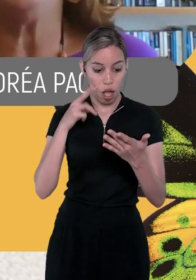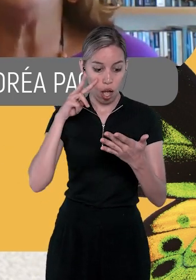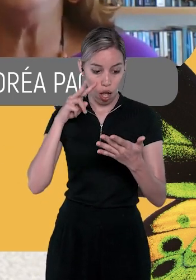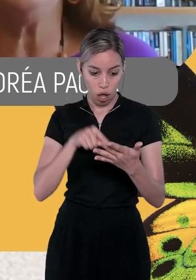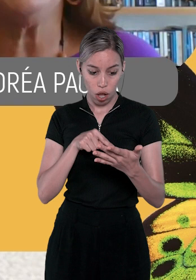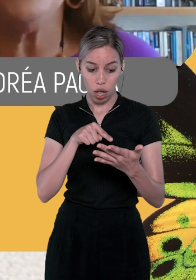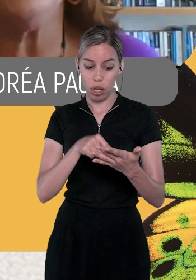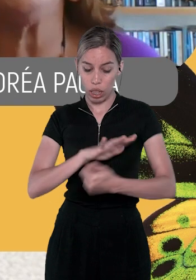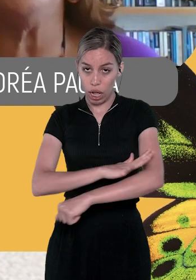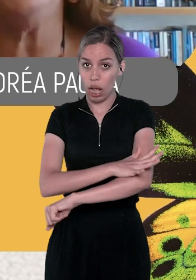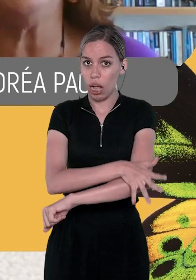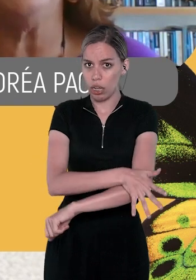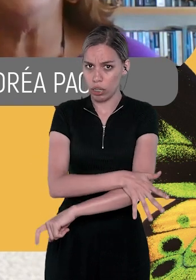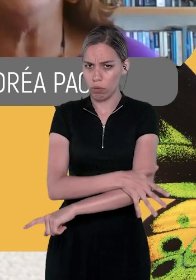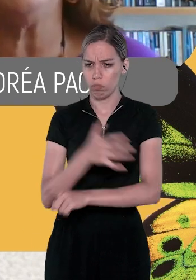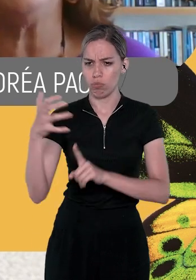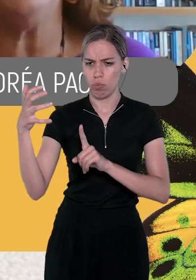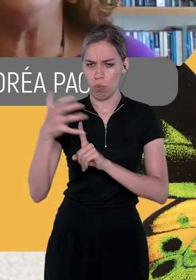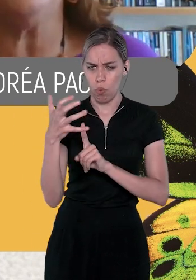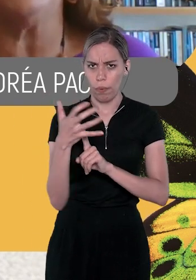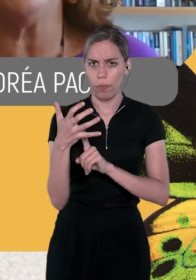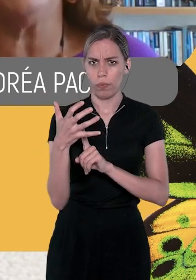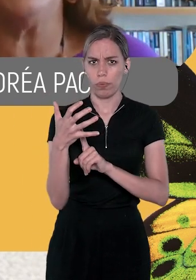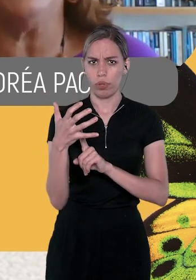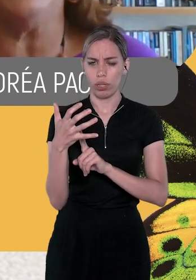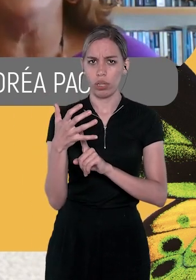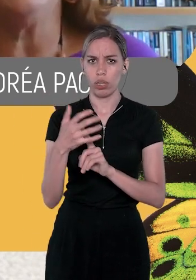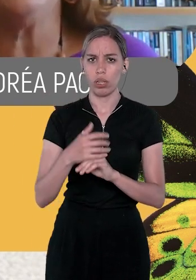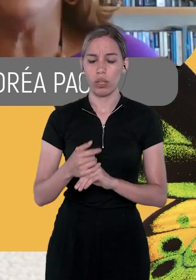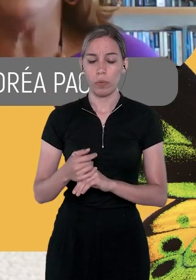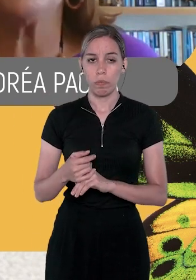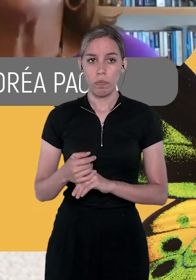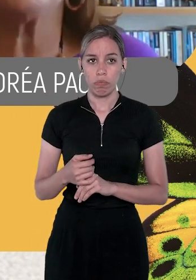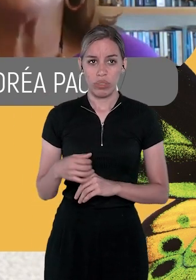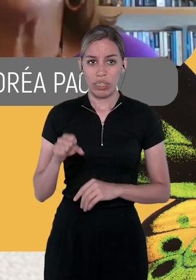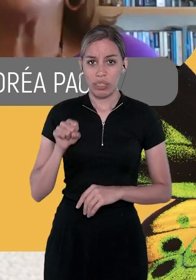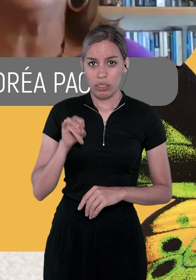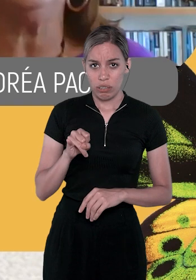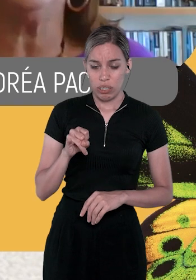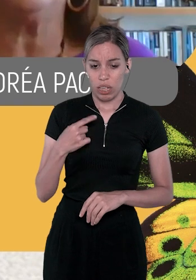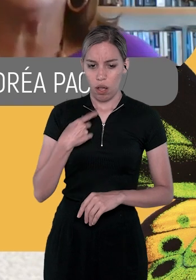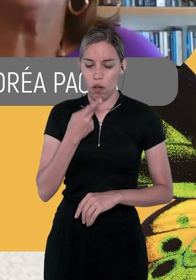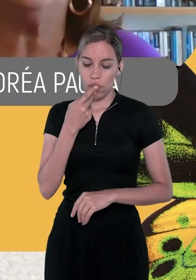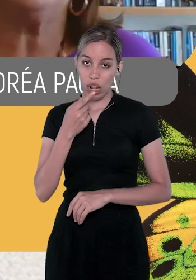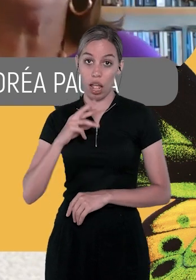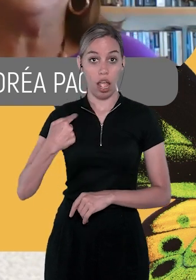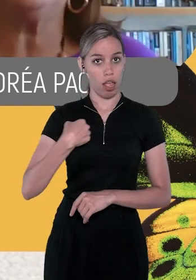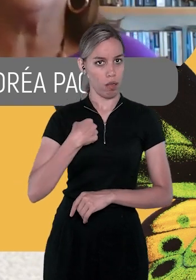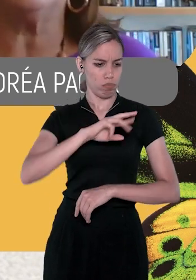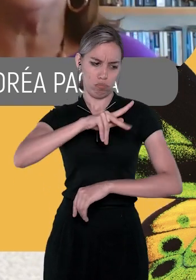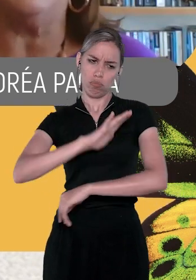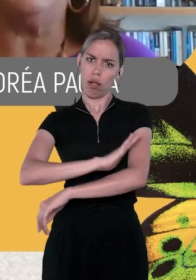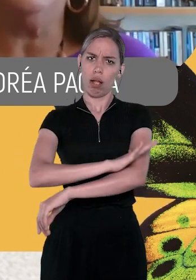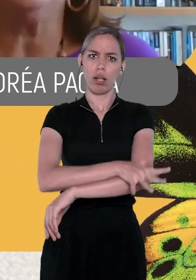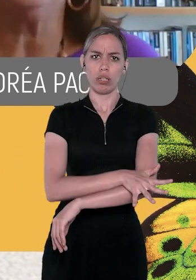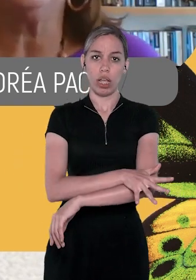o racismo na nossa vida. E quando a gente se assume antirracista, eu acho que esse é um compromisso que